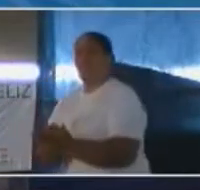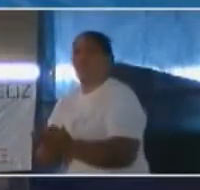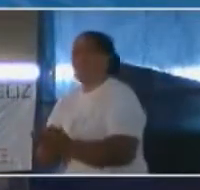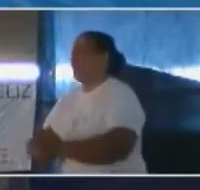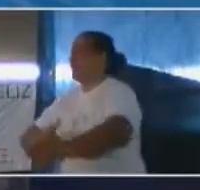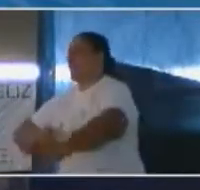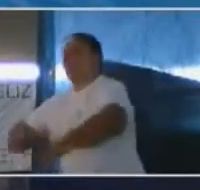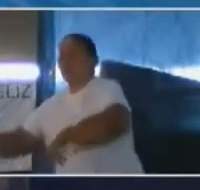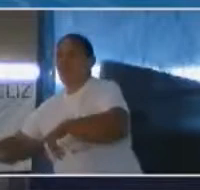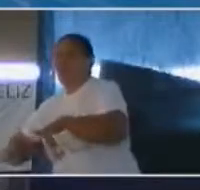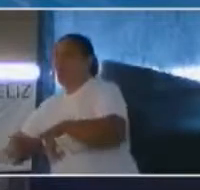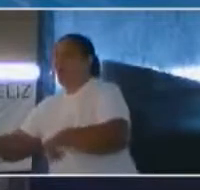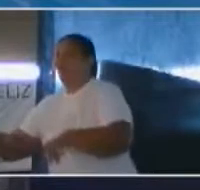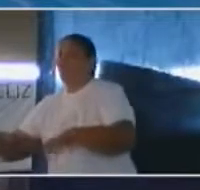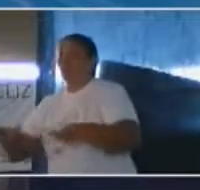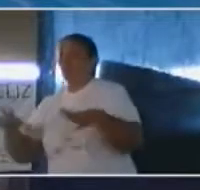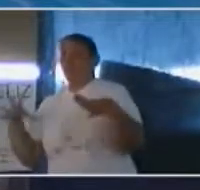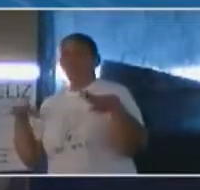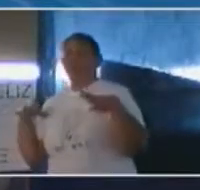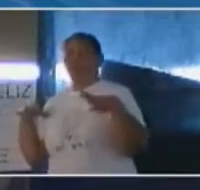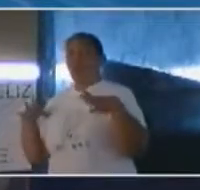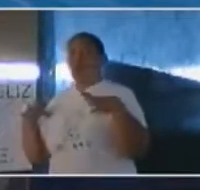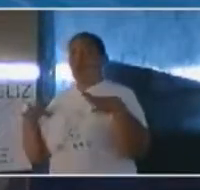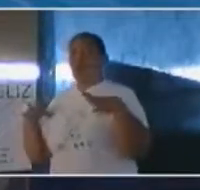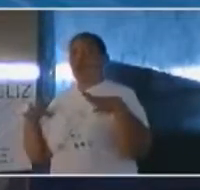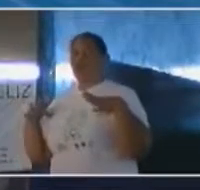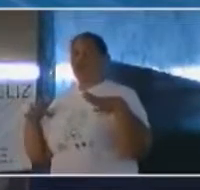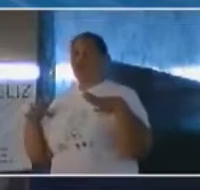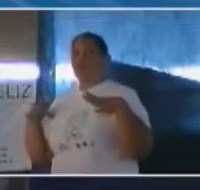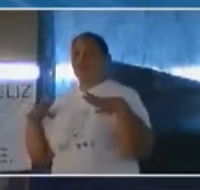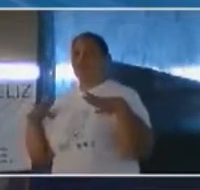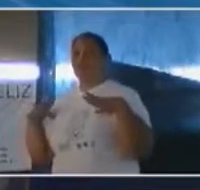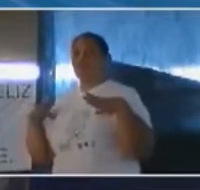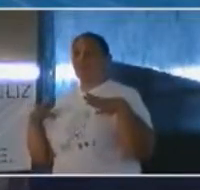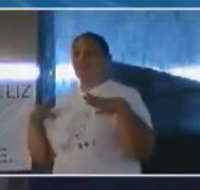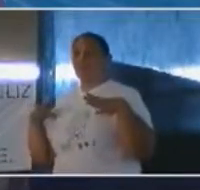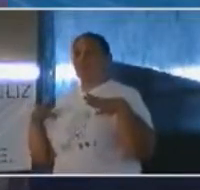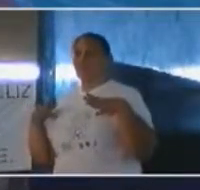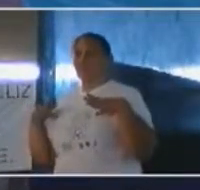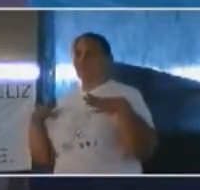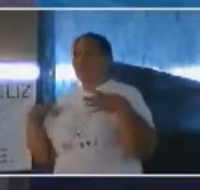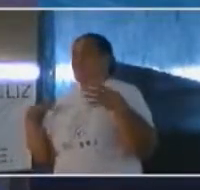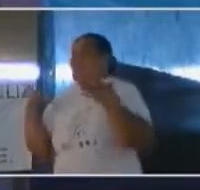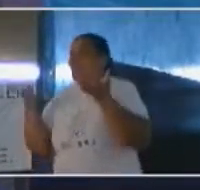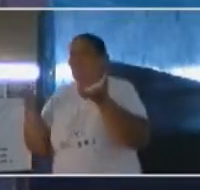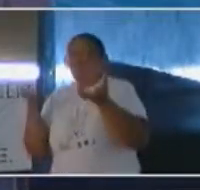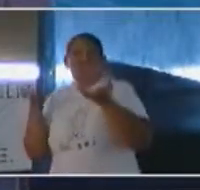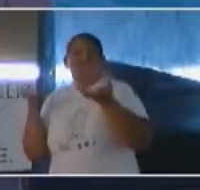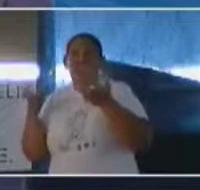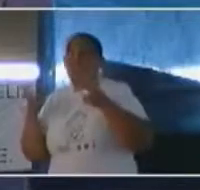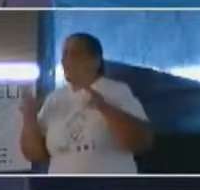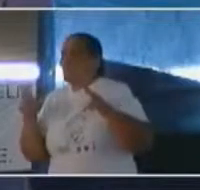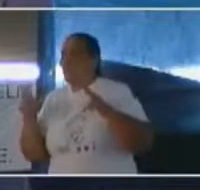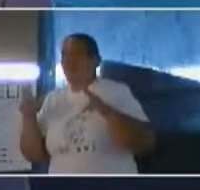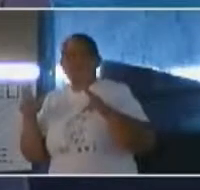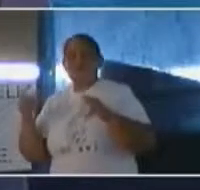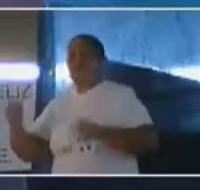tempo livre. Ou seja, nós queremos as mesmas coisas que as gerações anteriores